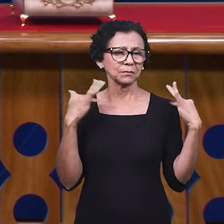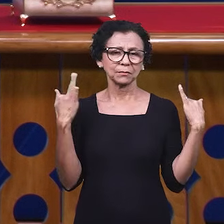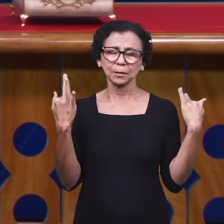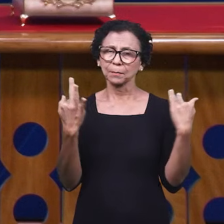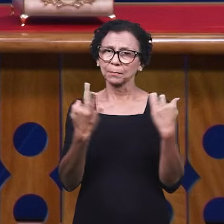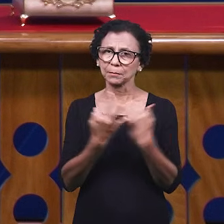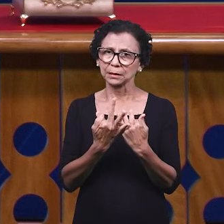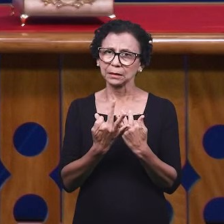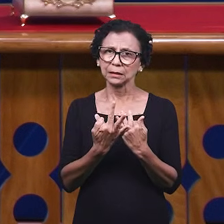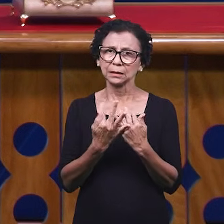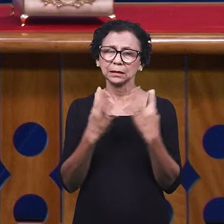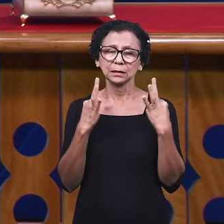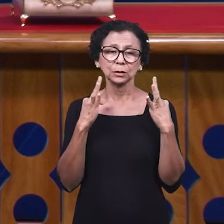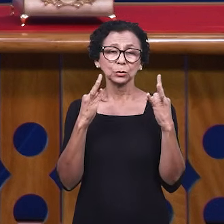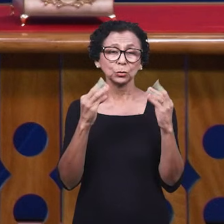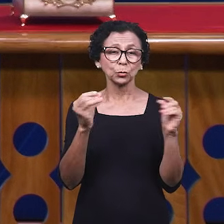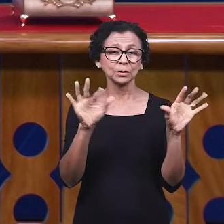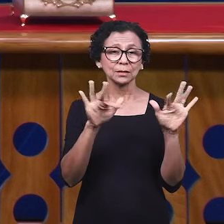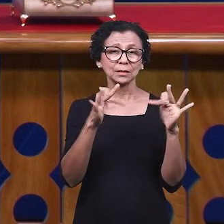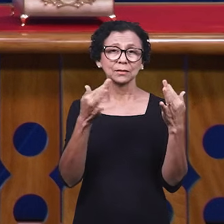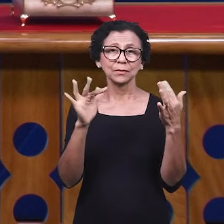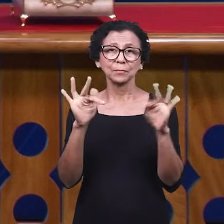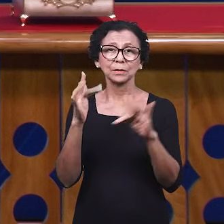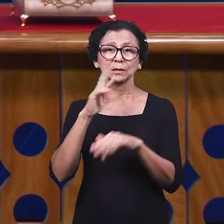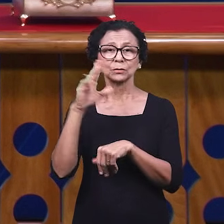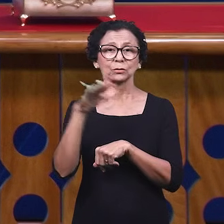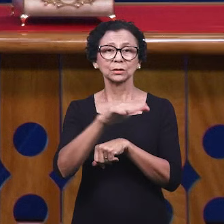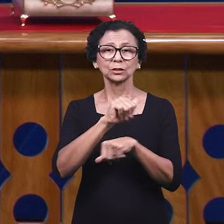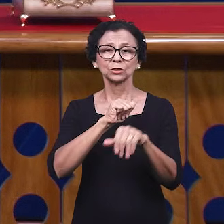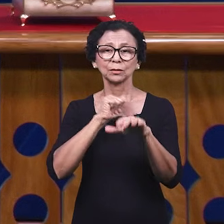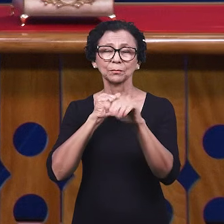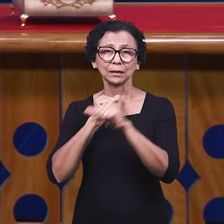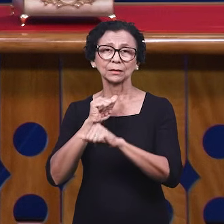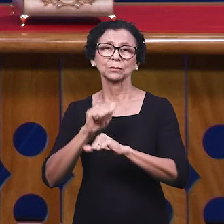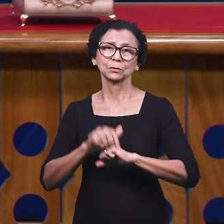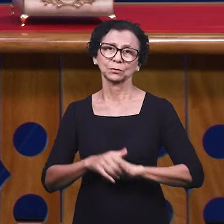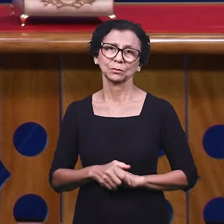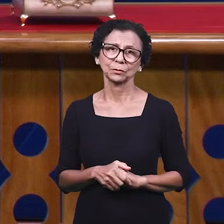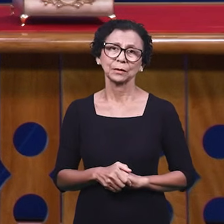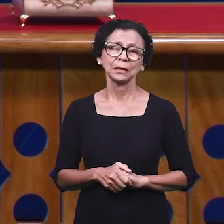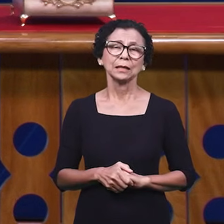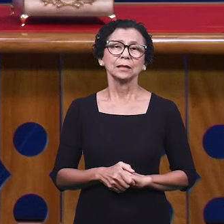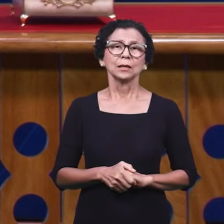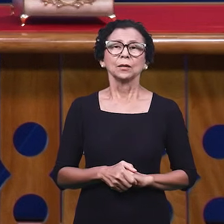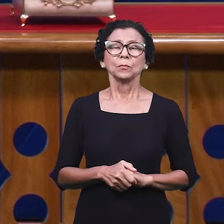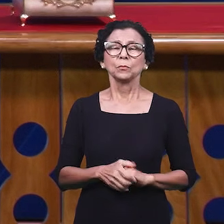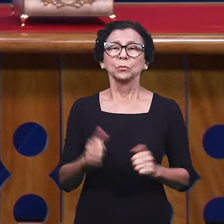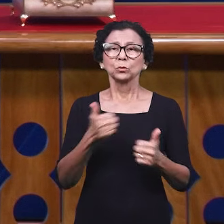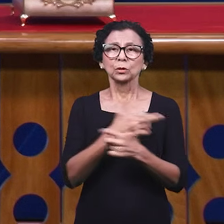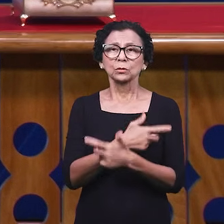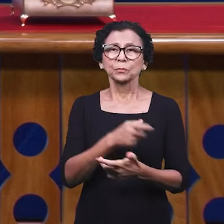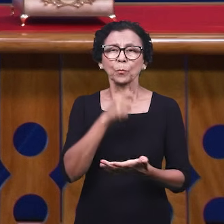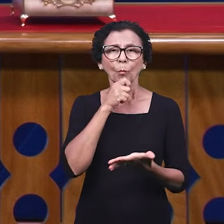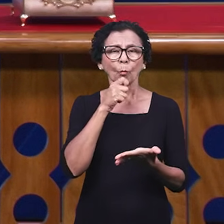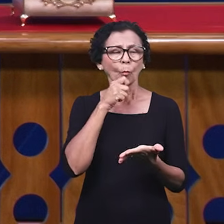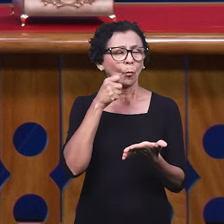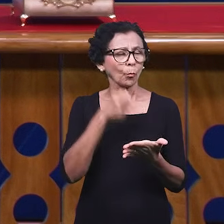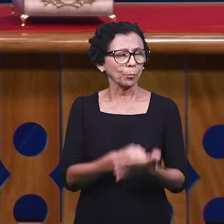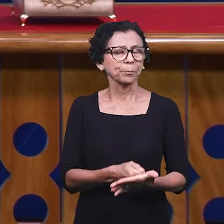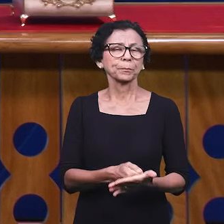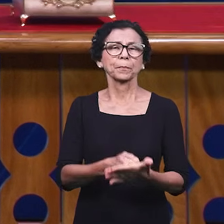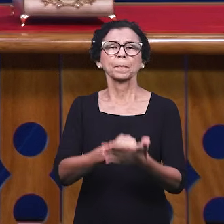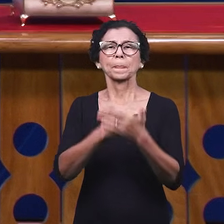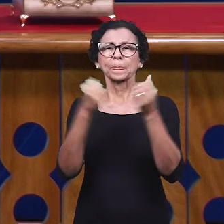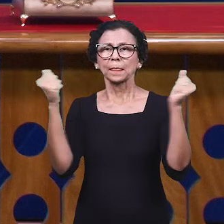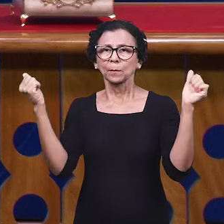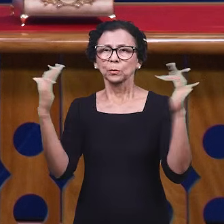Senhor, sobre todas as casas que são chamadas pelo teu decreto, até por aquilo que ainda não se cumpriu, nós te damos